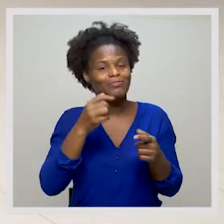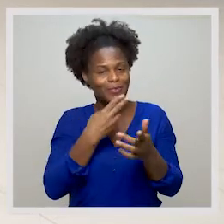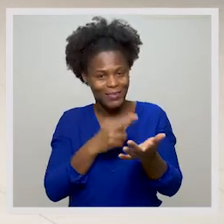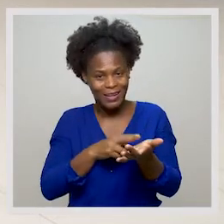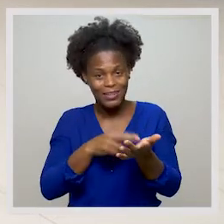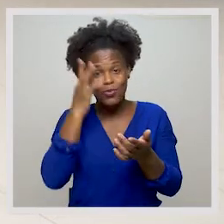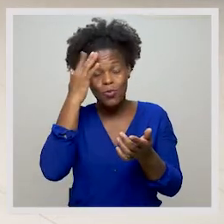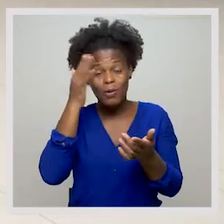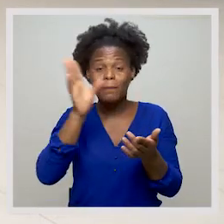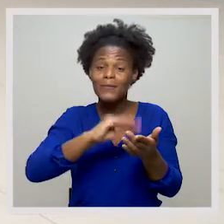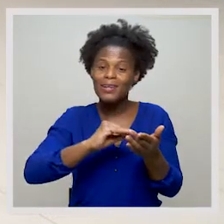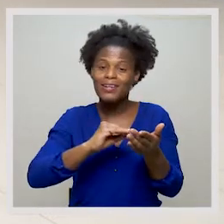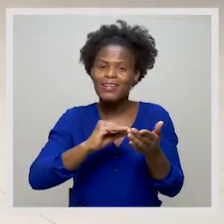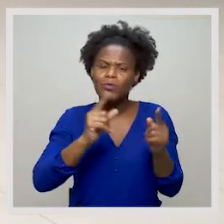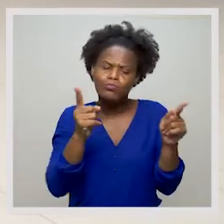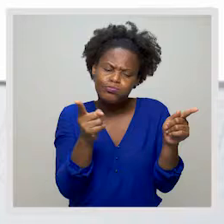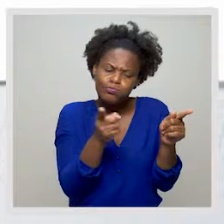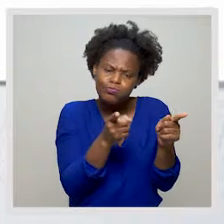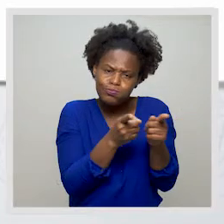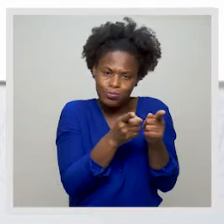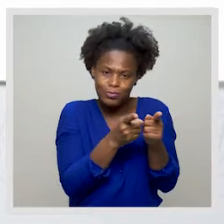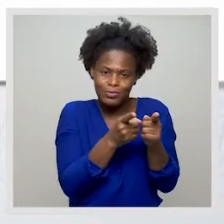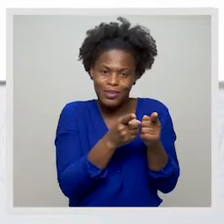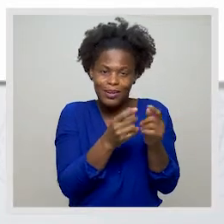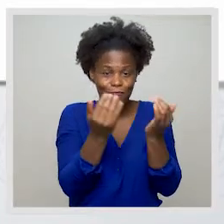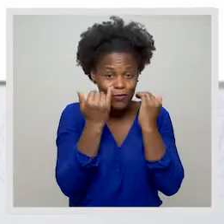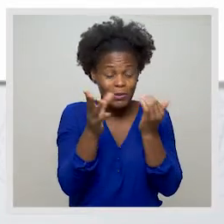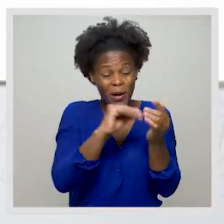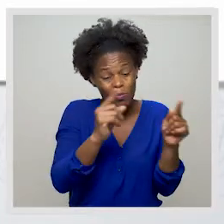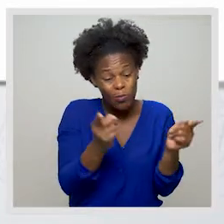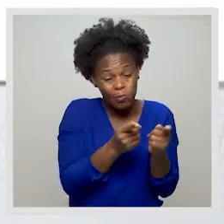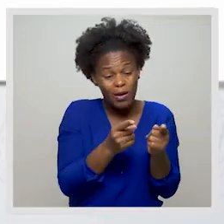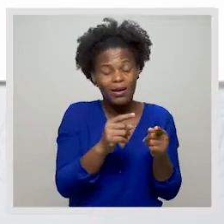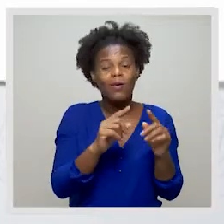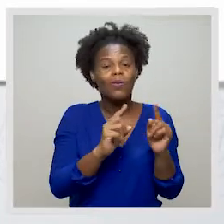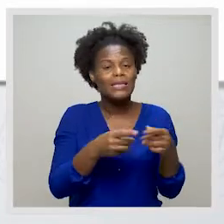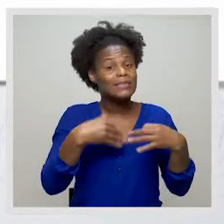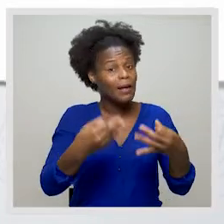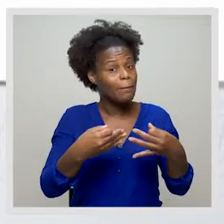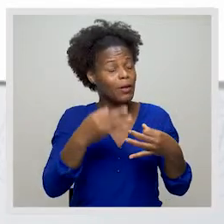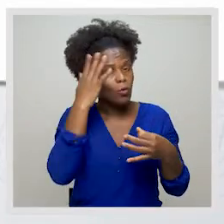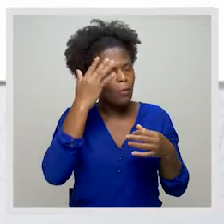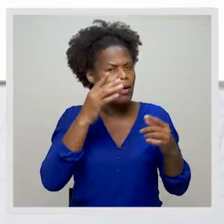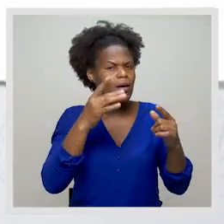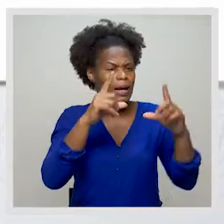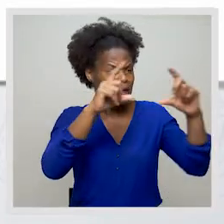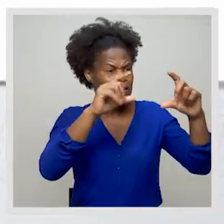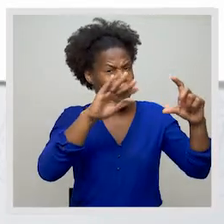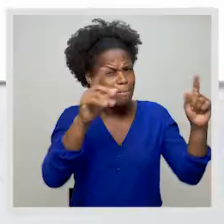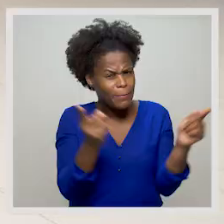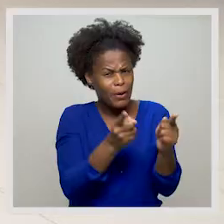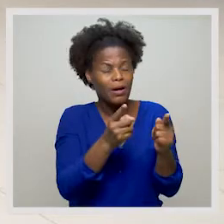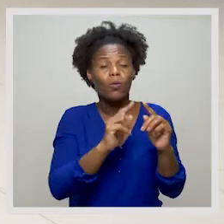150, não é verdade? Que é o nosso menor dado. A primeira classe sempre começa com o menor